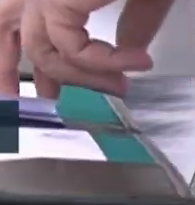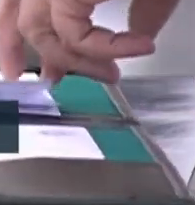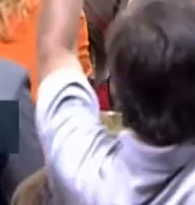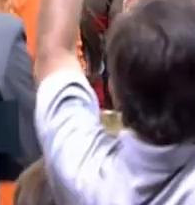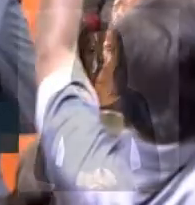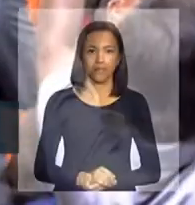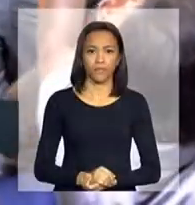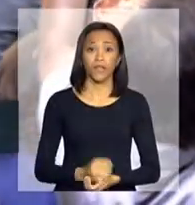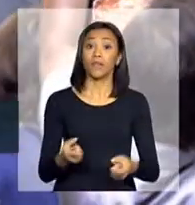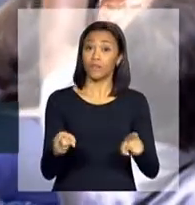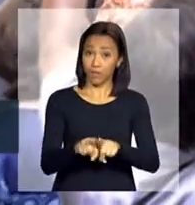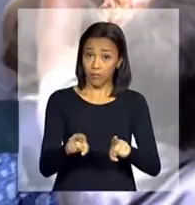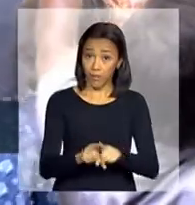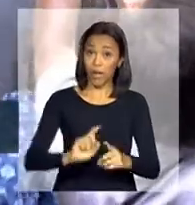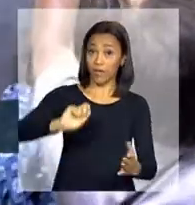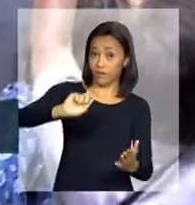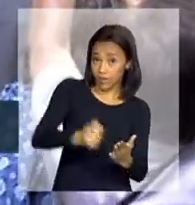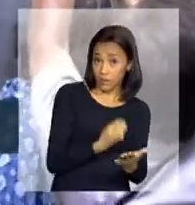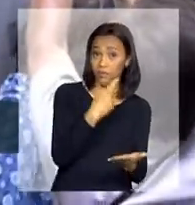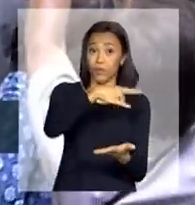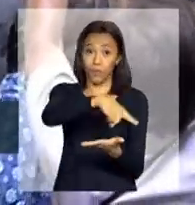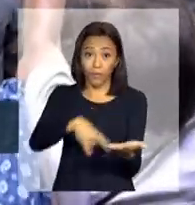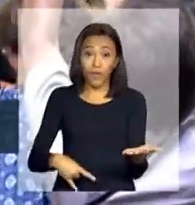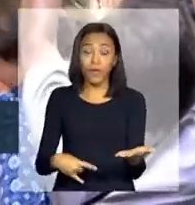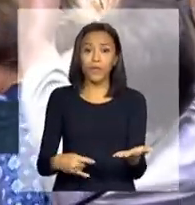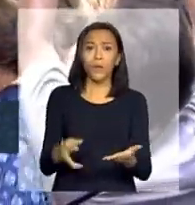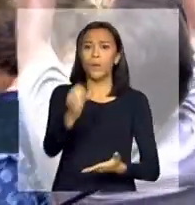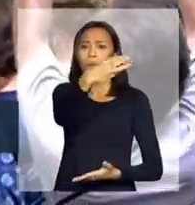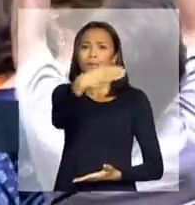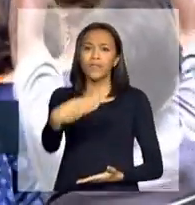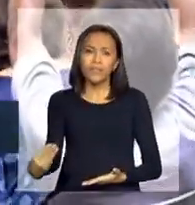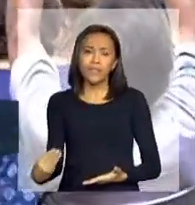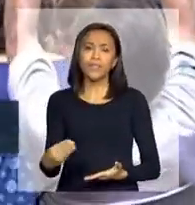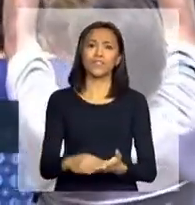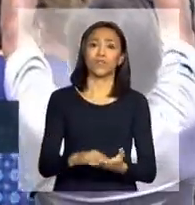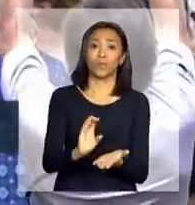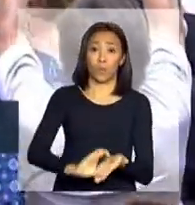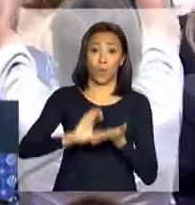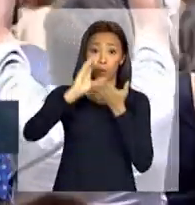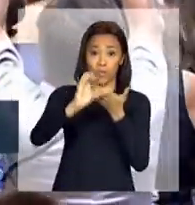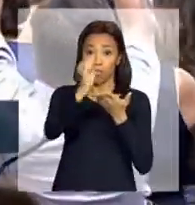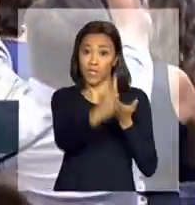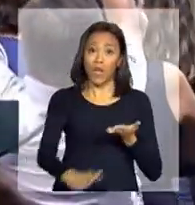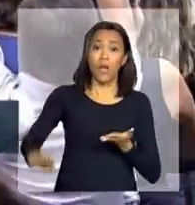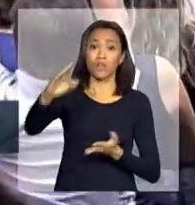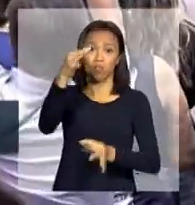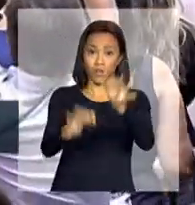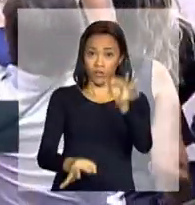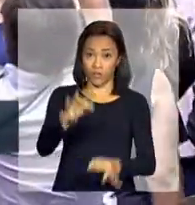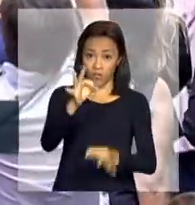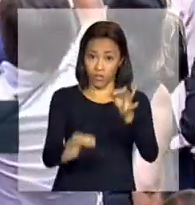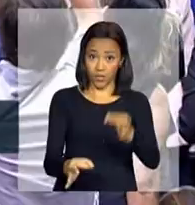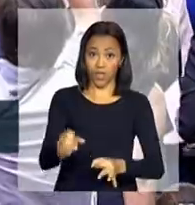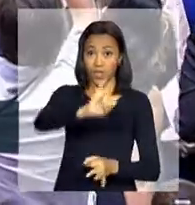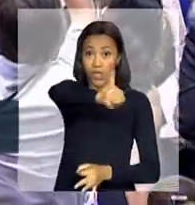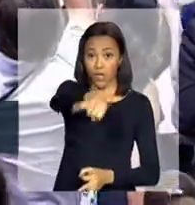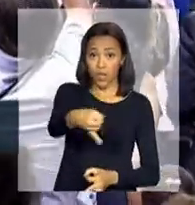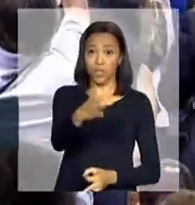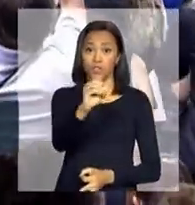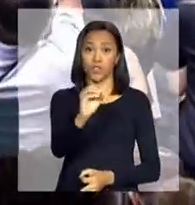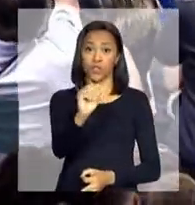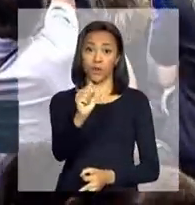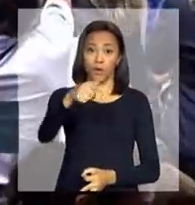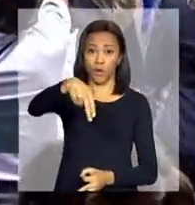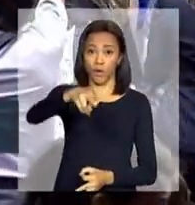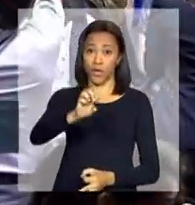E também assinam o documento o Presidente do Conselho Nacional de Justiça Ministro Joaquim Barbosa